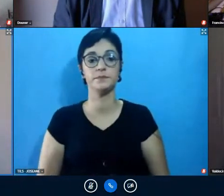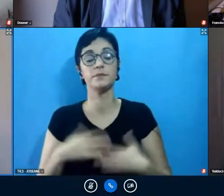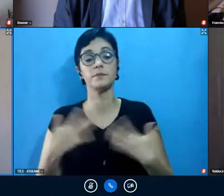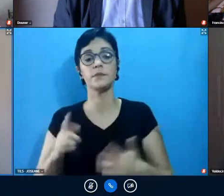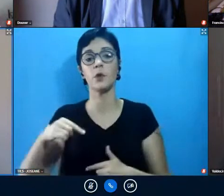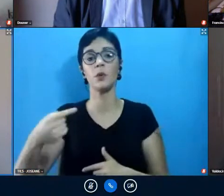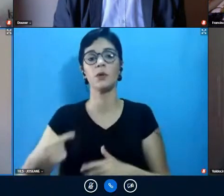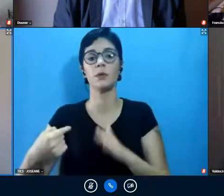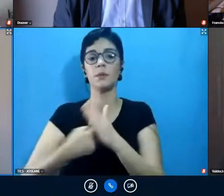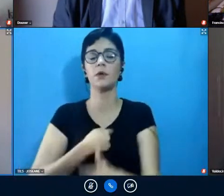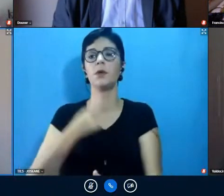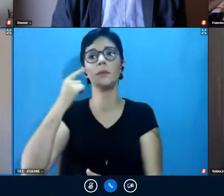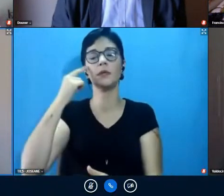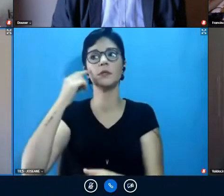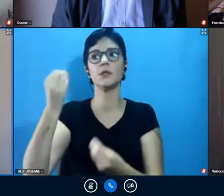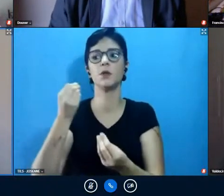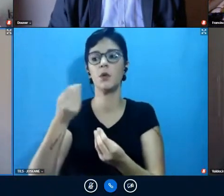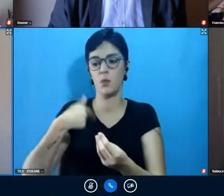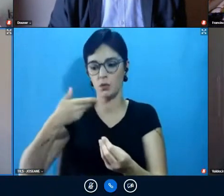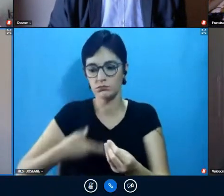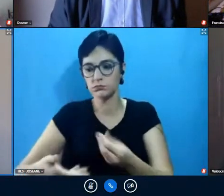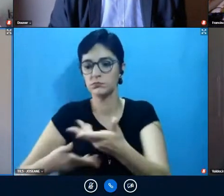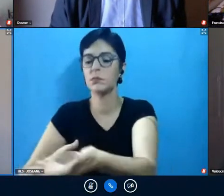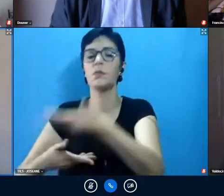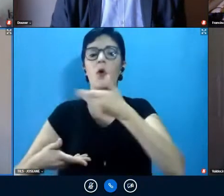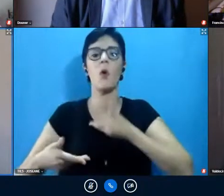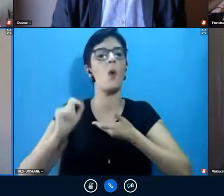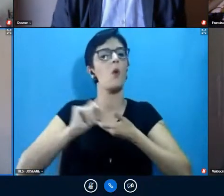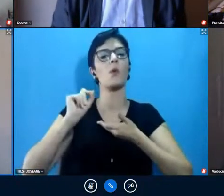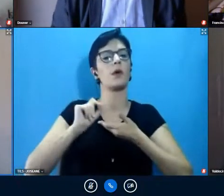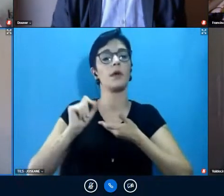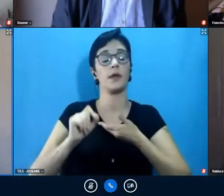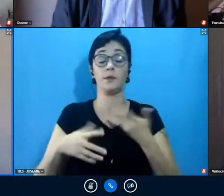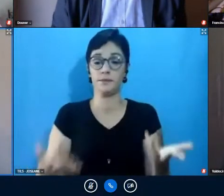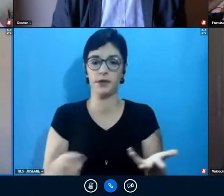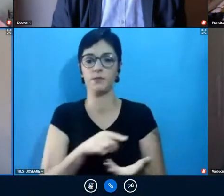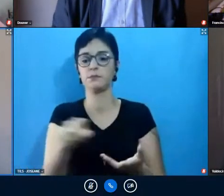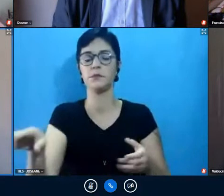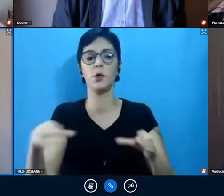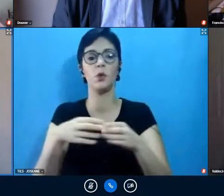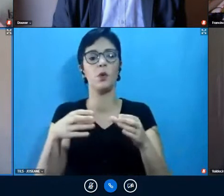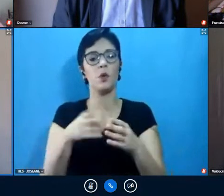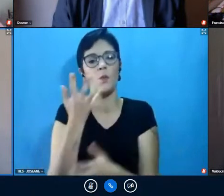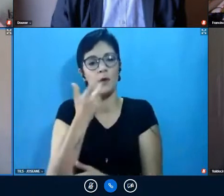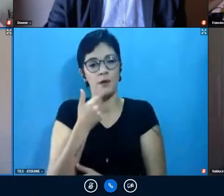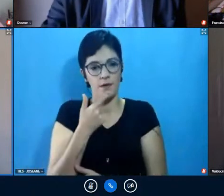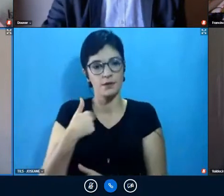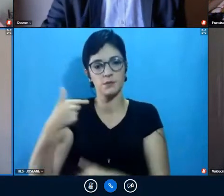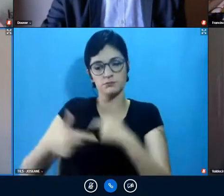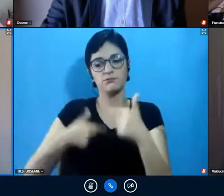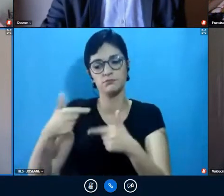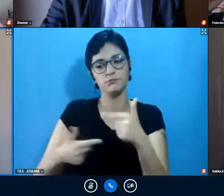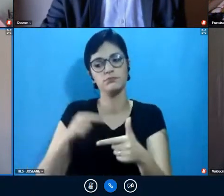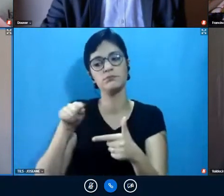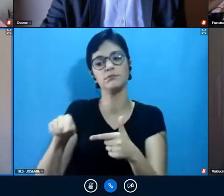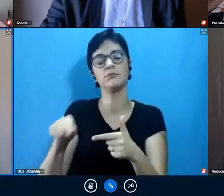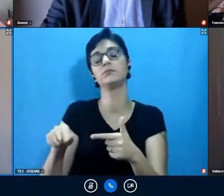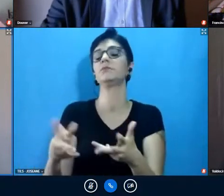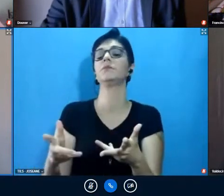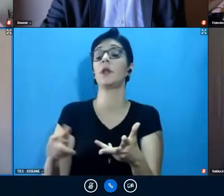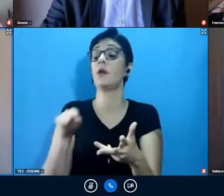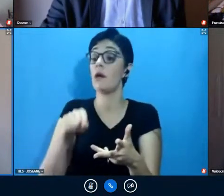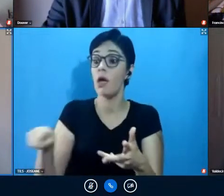da sociedade. Então, eu trabalhei com um grupo de pessoas que eram crianças, né, essas crianças necessitavam de atenção, de cuidado,